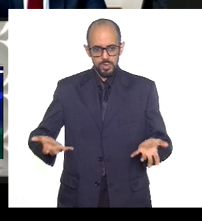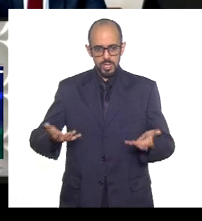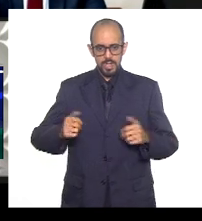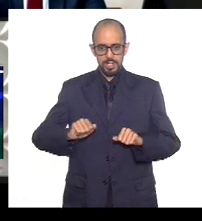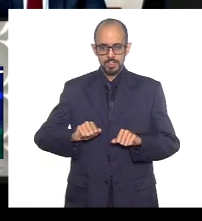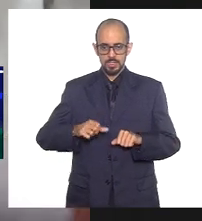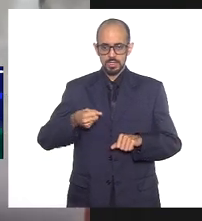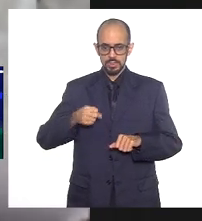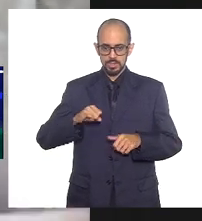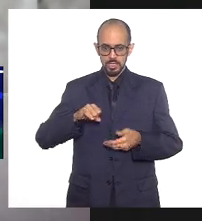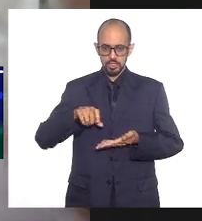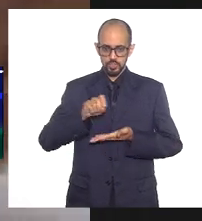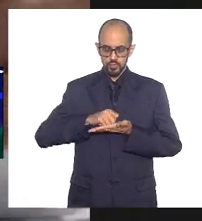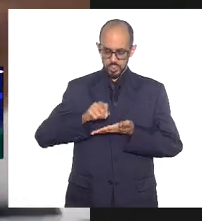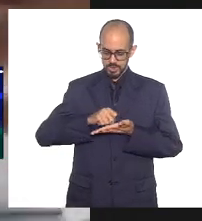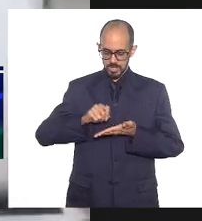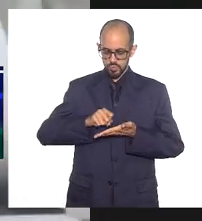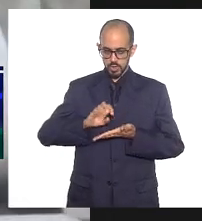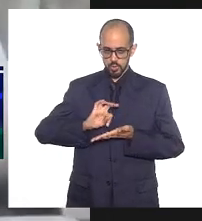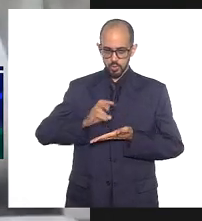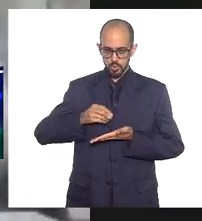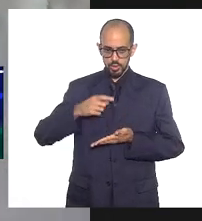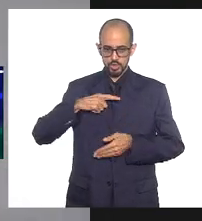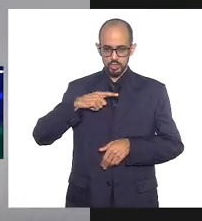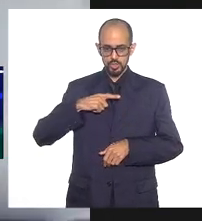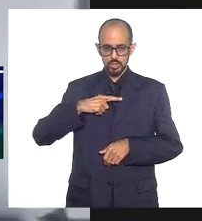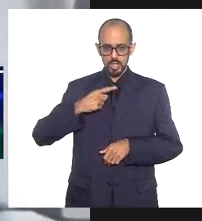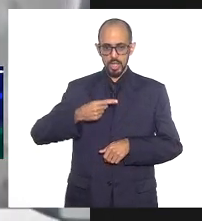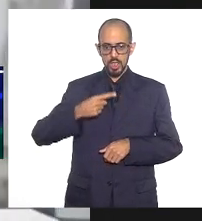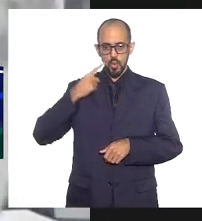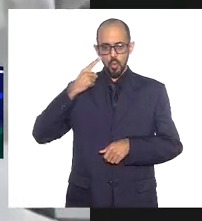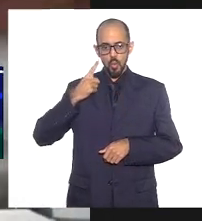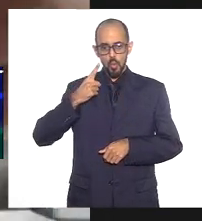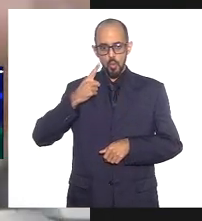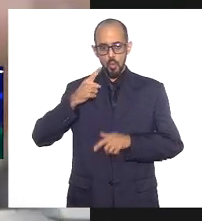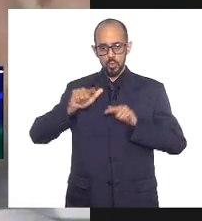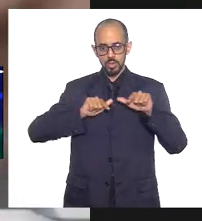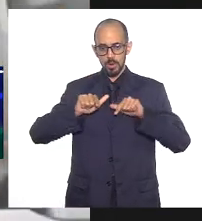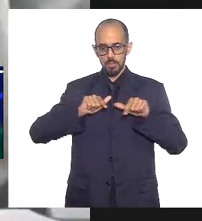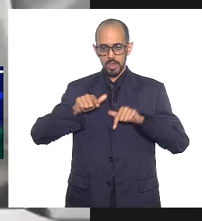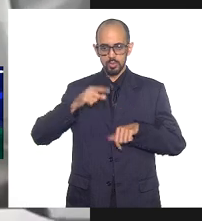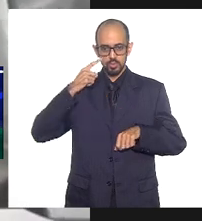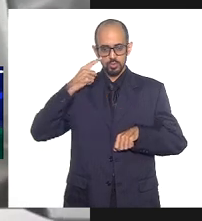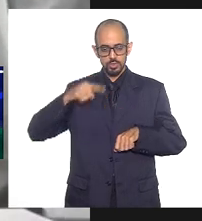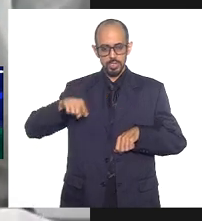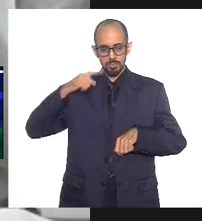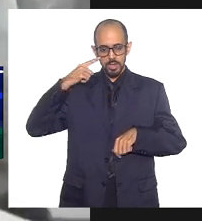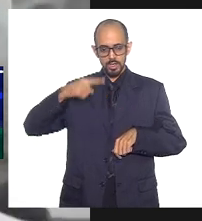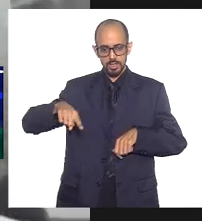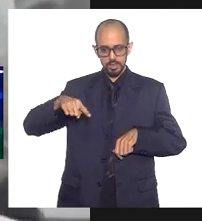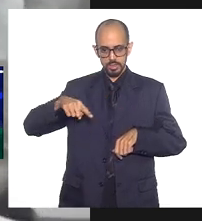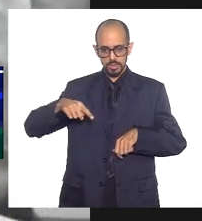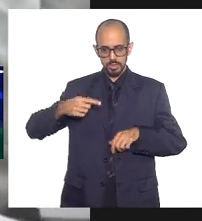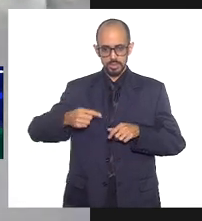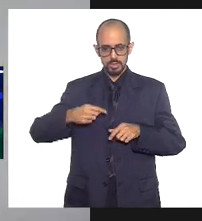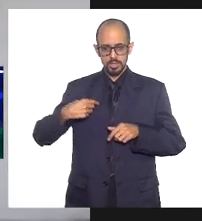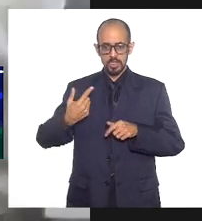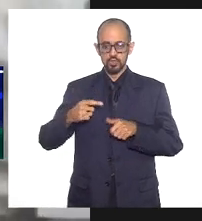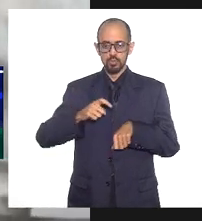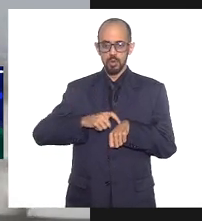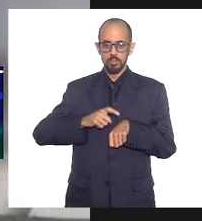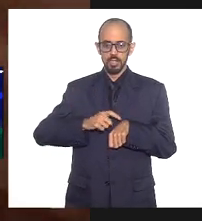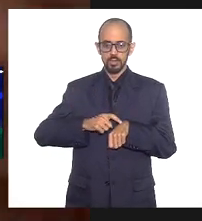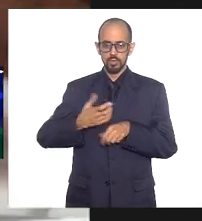colocar no papel a gente tem uma entrega por semana desde o que a gente assumiu a secretaria sem falar